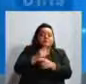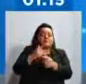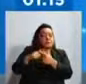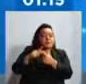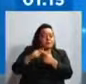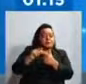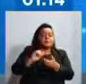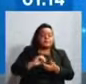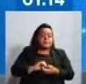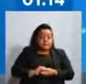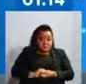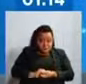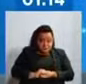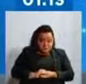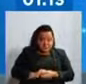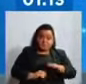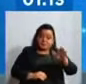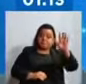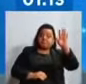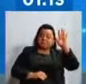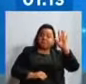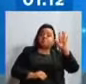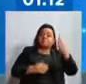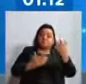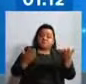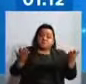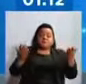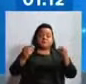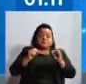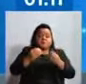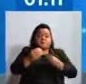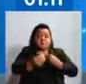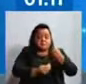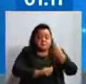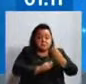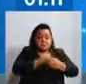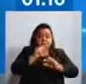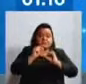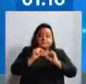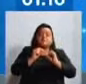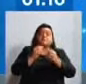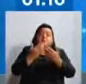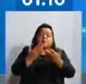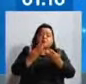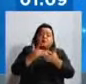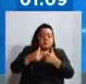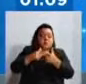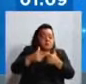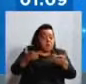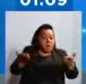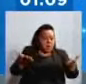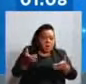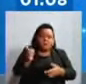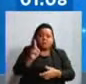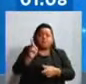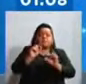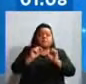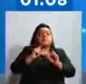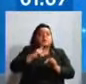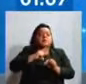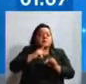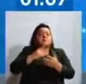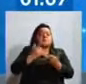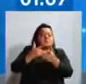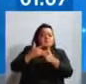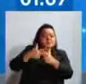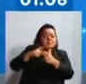Nós já vivemos esses problemas, não é de hoje, não é de agora. Nós temos um problema de infraestrutura